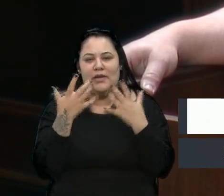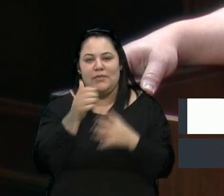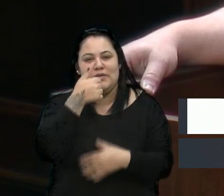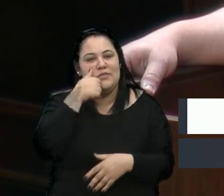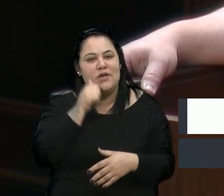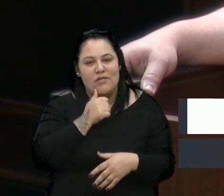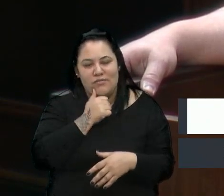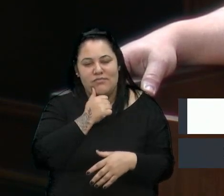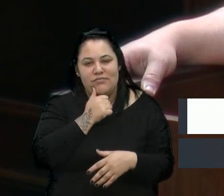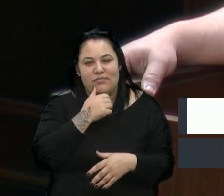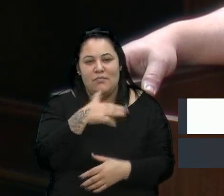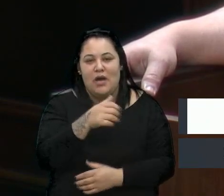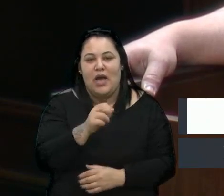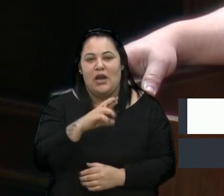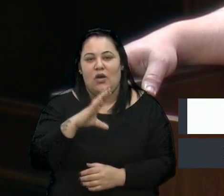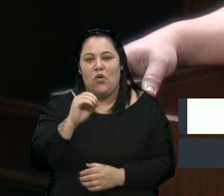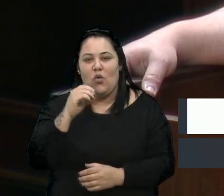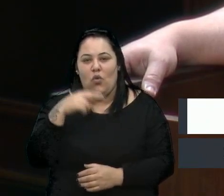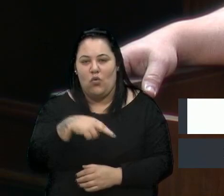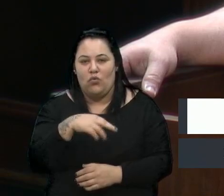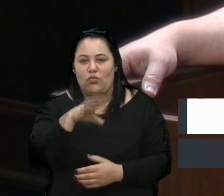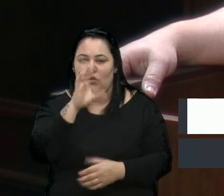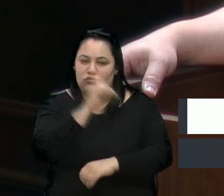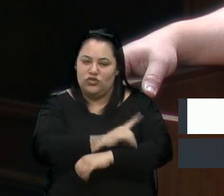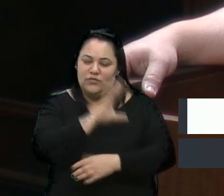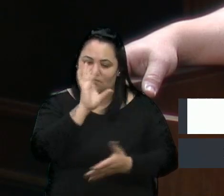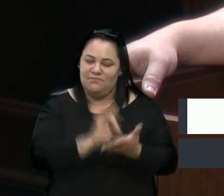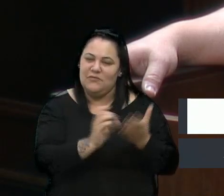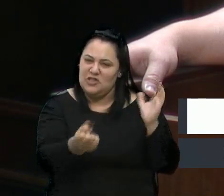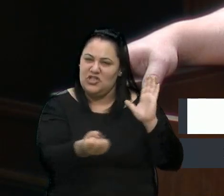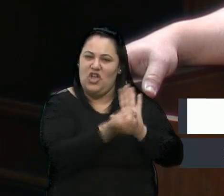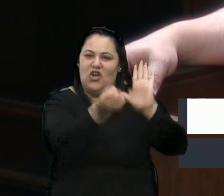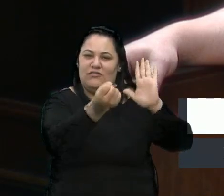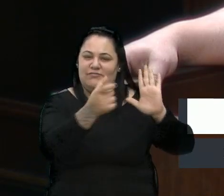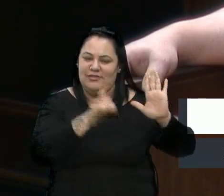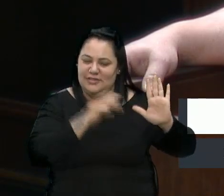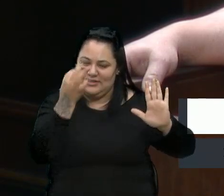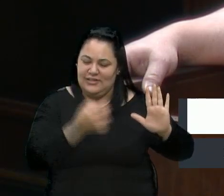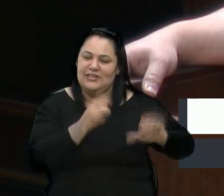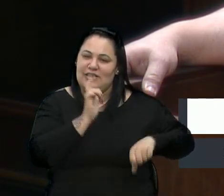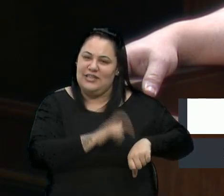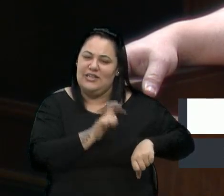que é um dia histórico, eu tenho certeza absoluta que nesse momento tu estás